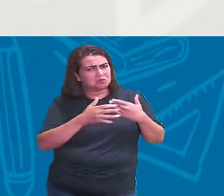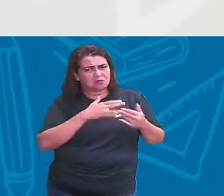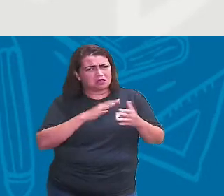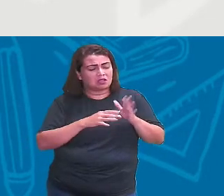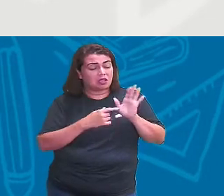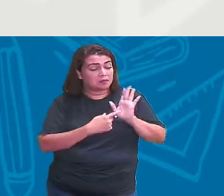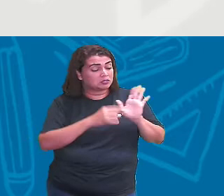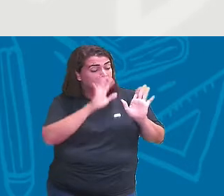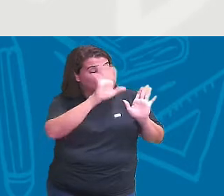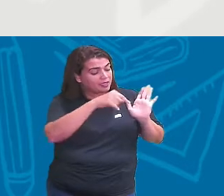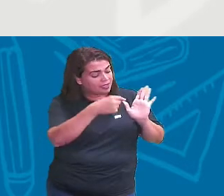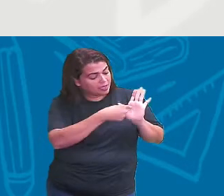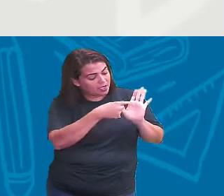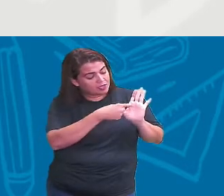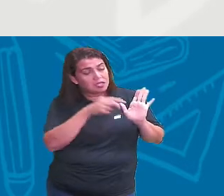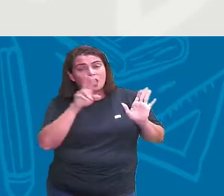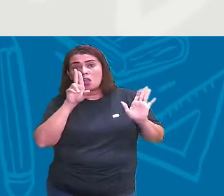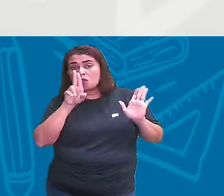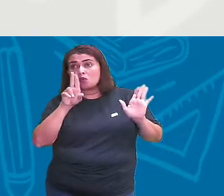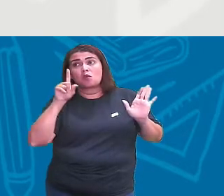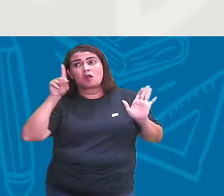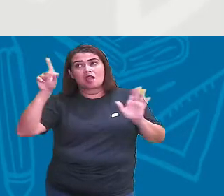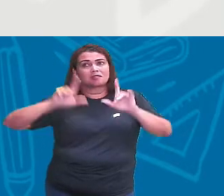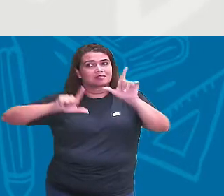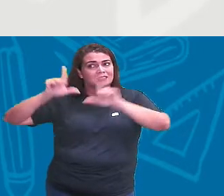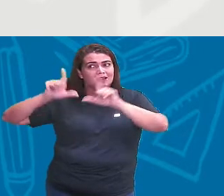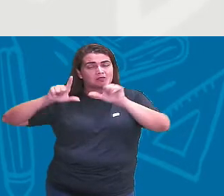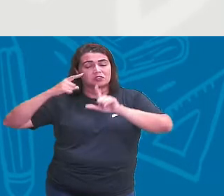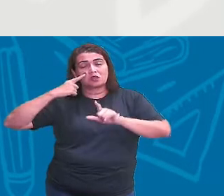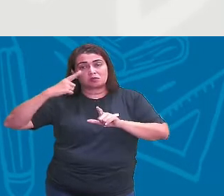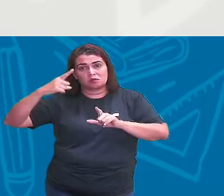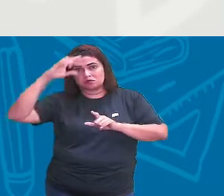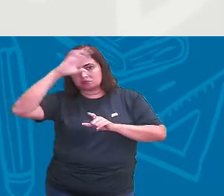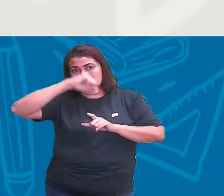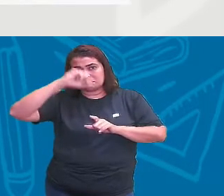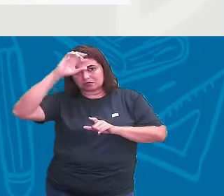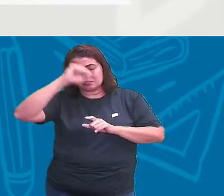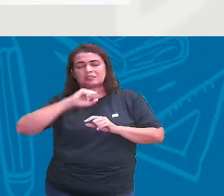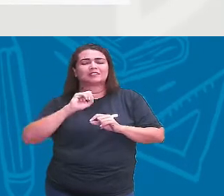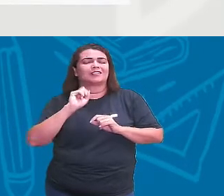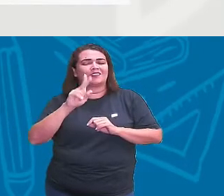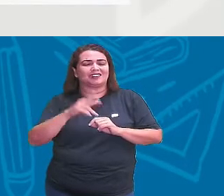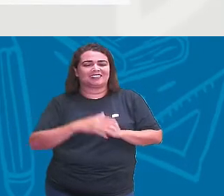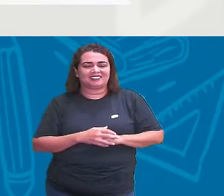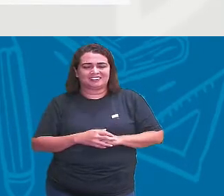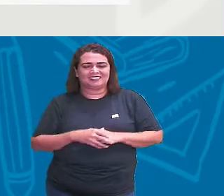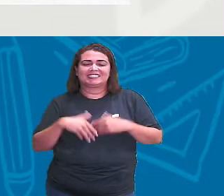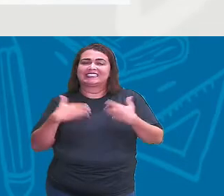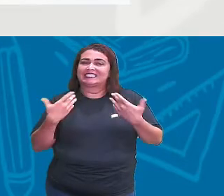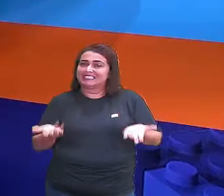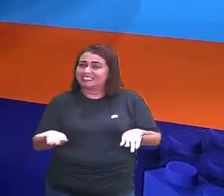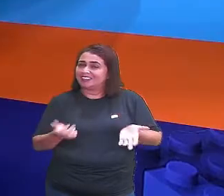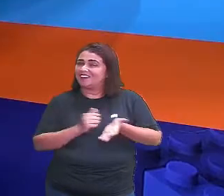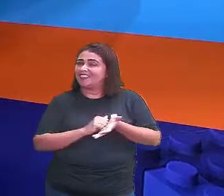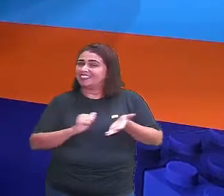letra U que eu aprendi lá na aula da televisão. Tá certo, gente? Então, ó, essa foi a atividade de